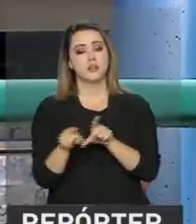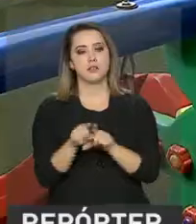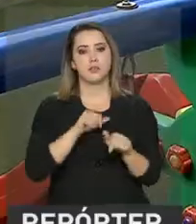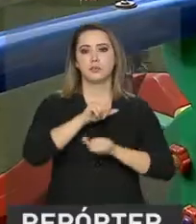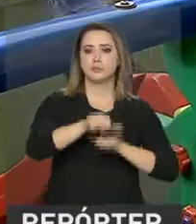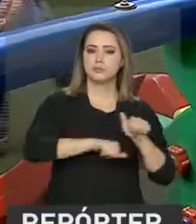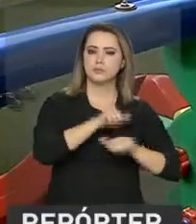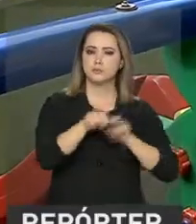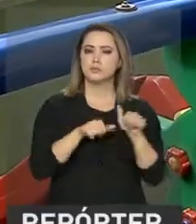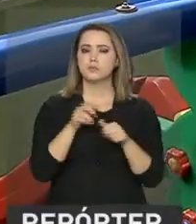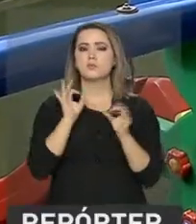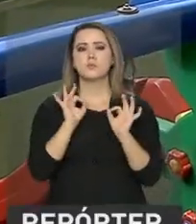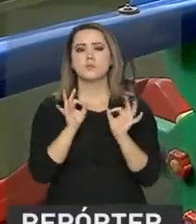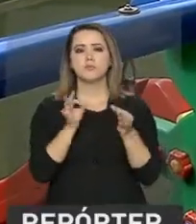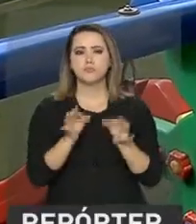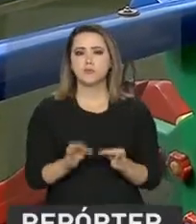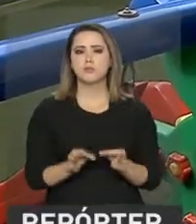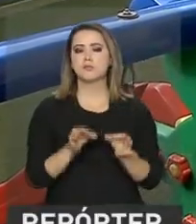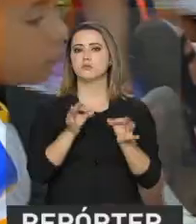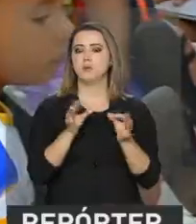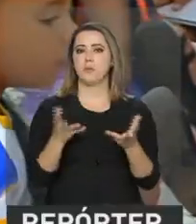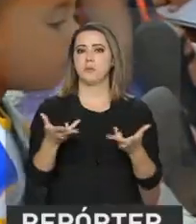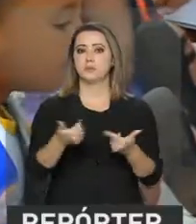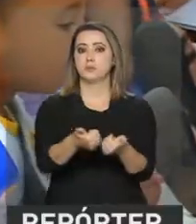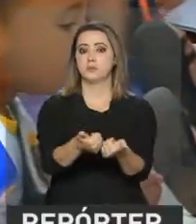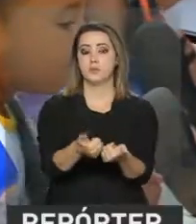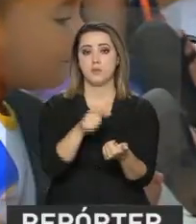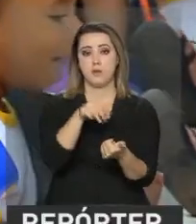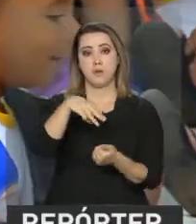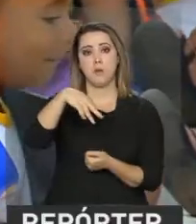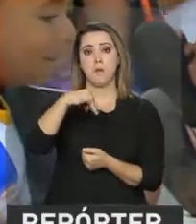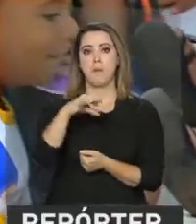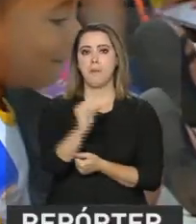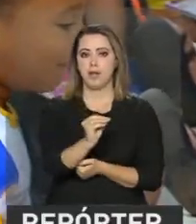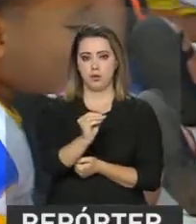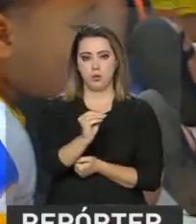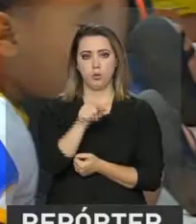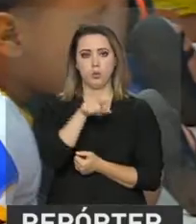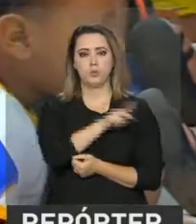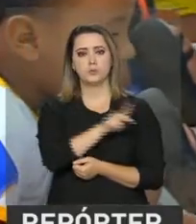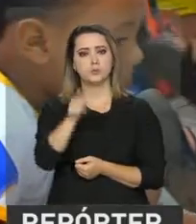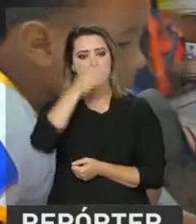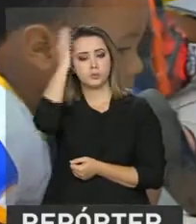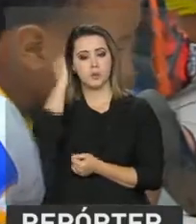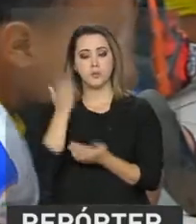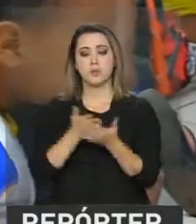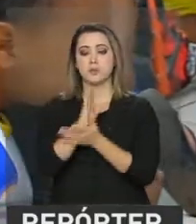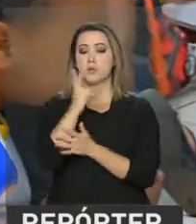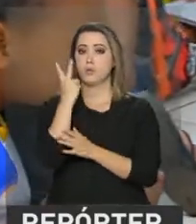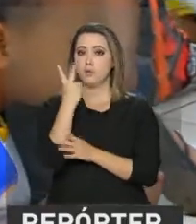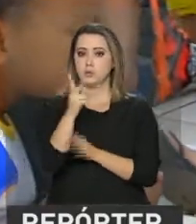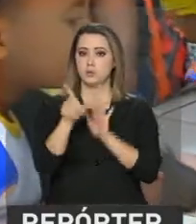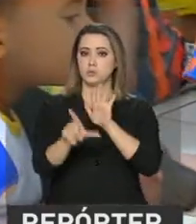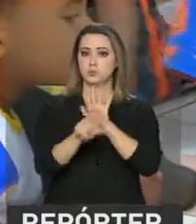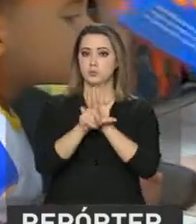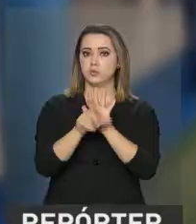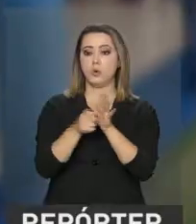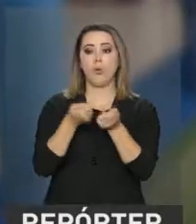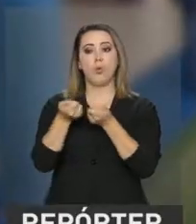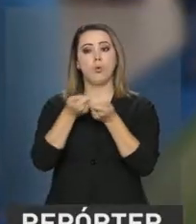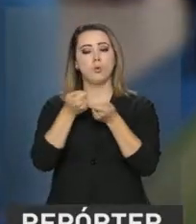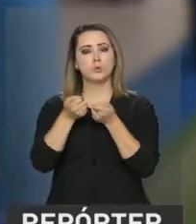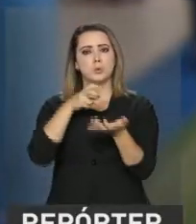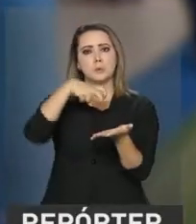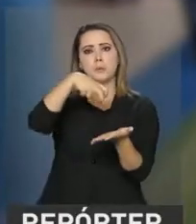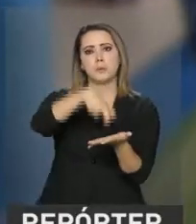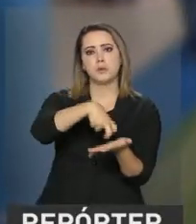para que ele se tornasse mais eficientes em maio o presidente michel temer sancionou duas leis para tornar mais rígida a punição